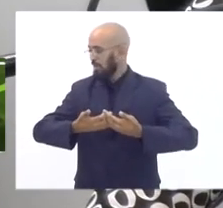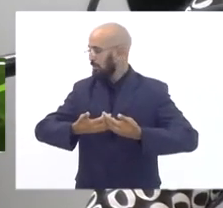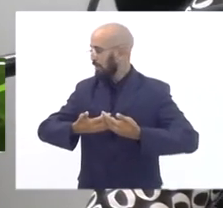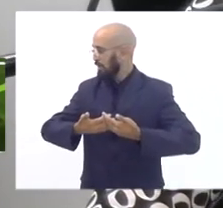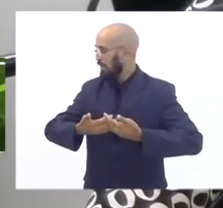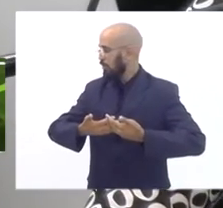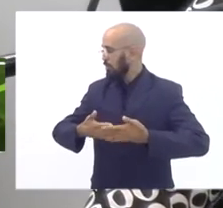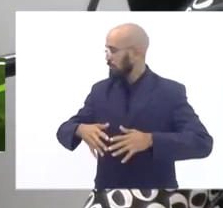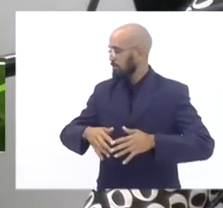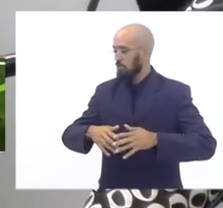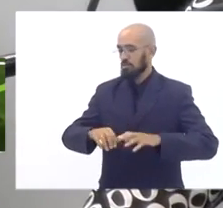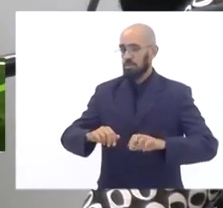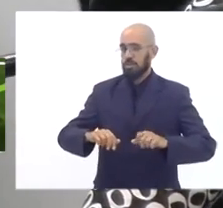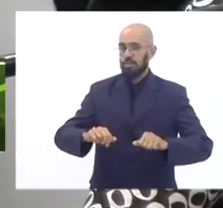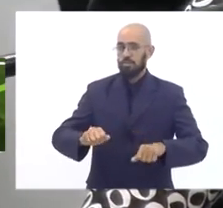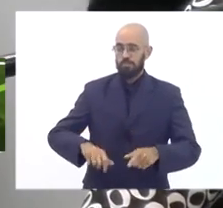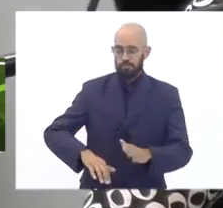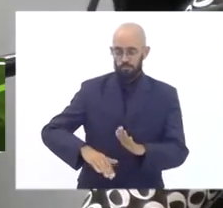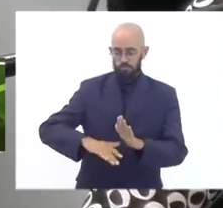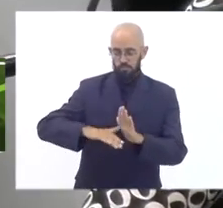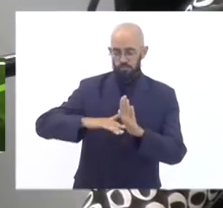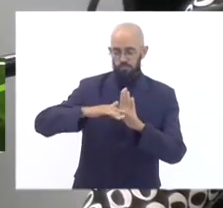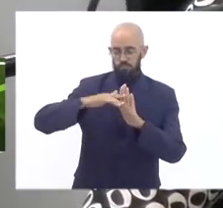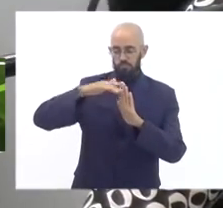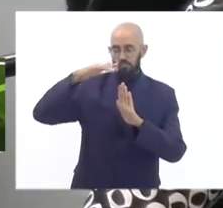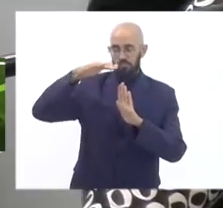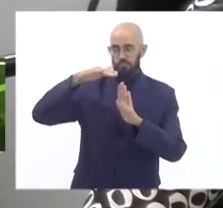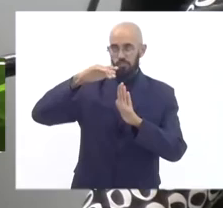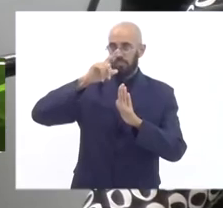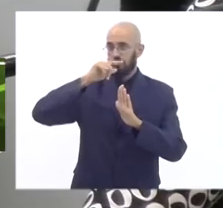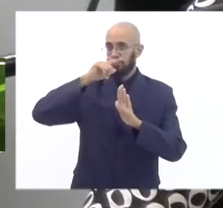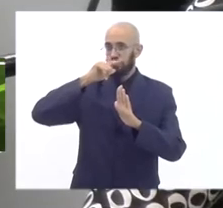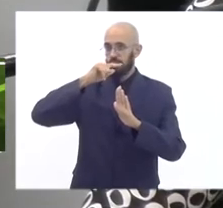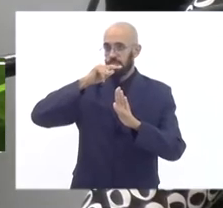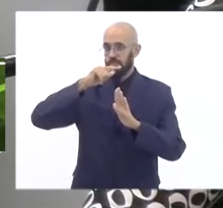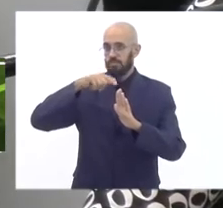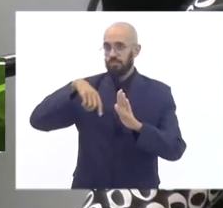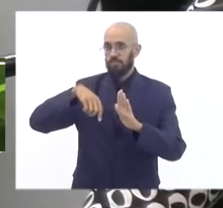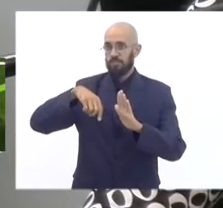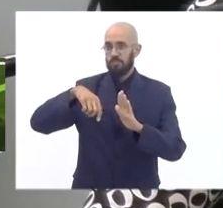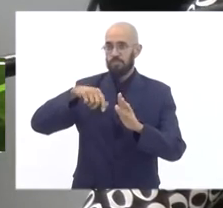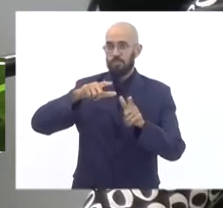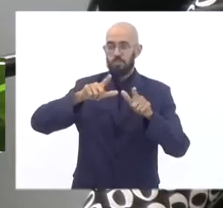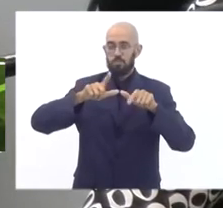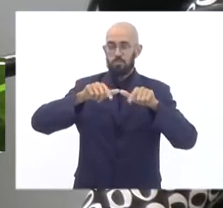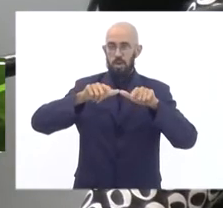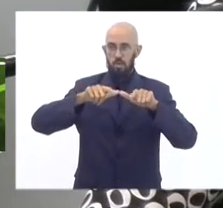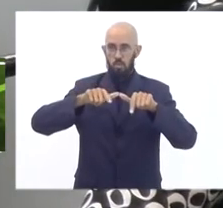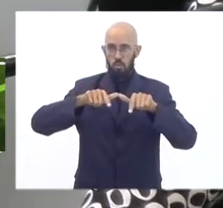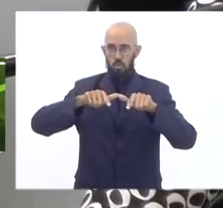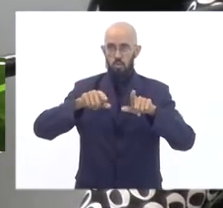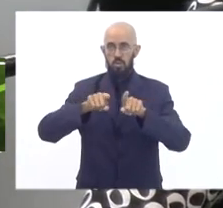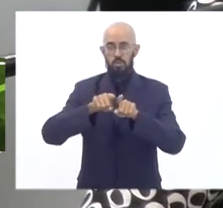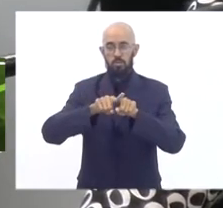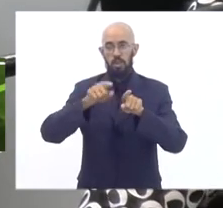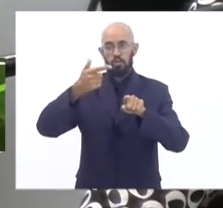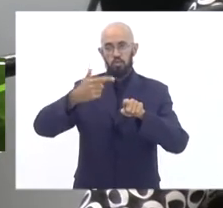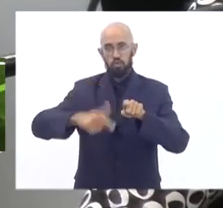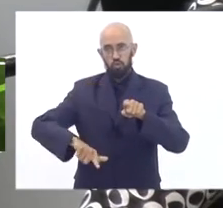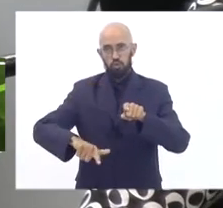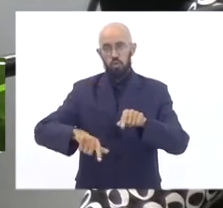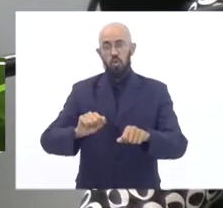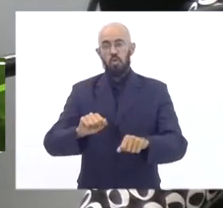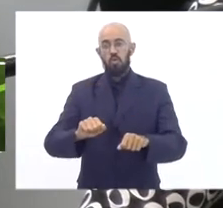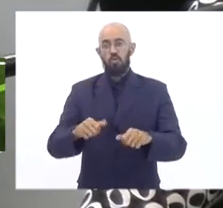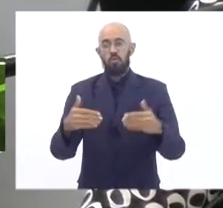as cheias que atingiram o bairro de Realengo, Parque do Miguel e Bangu, e novamente,